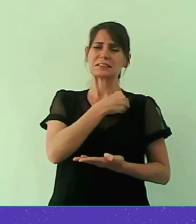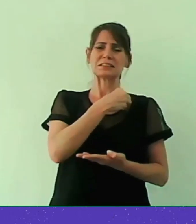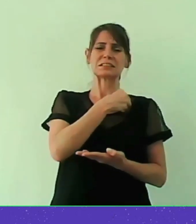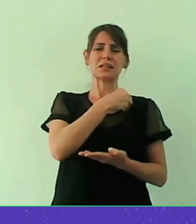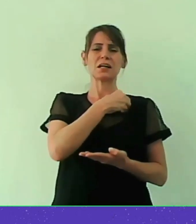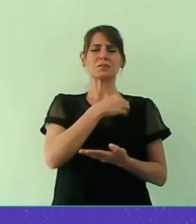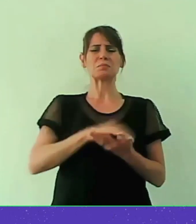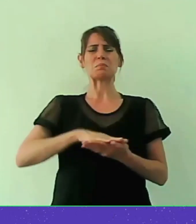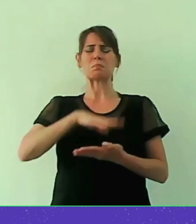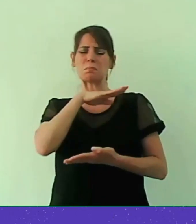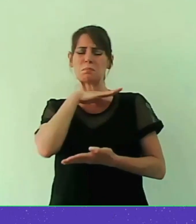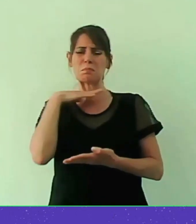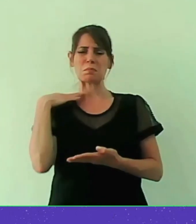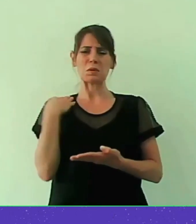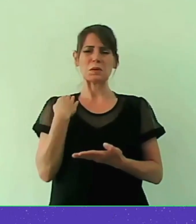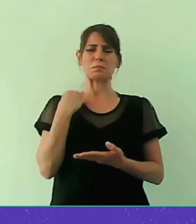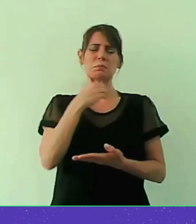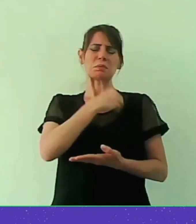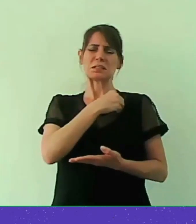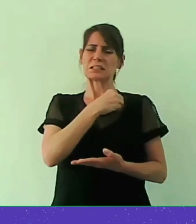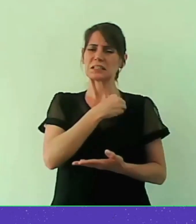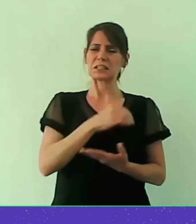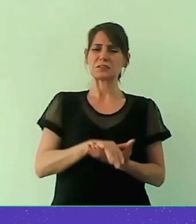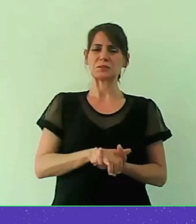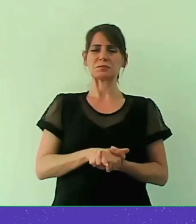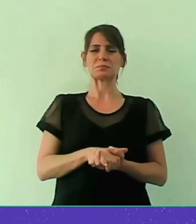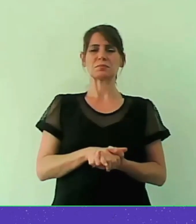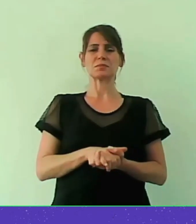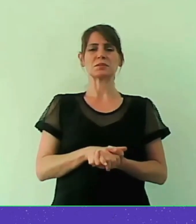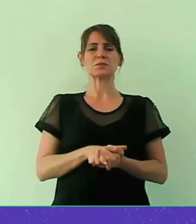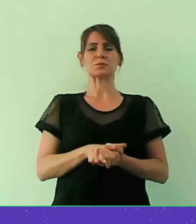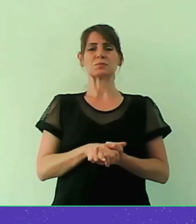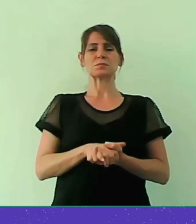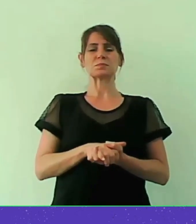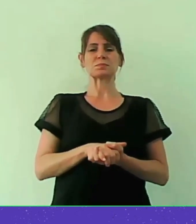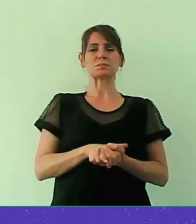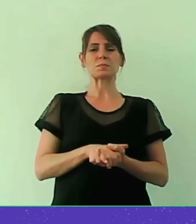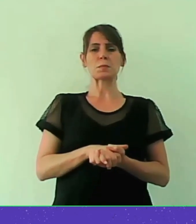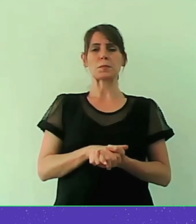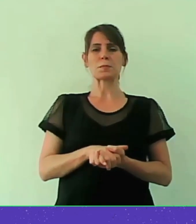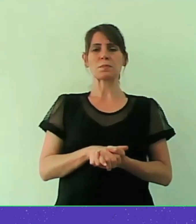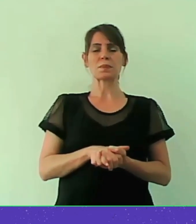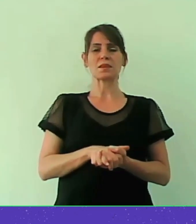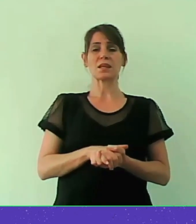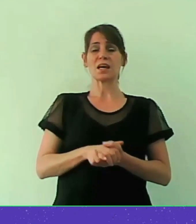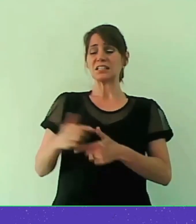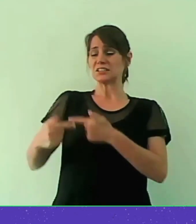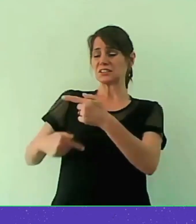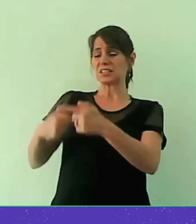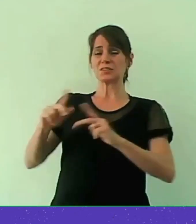morte. Toma conta da geração humana,